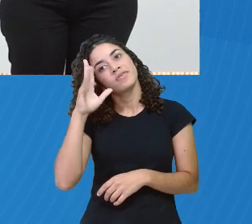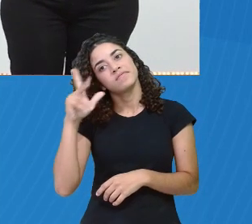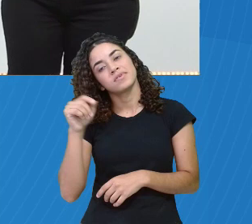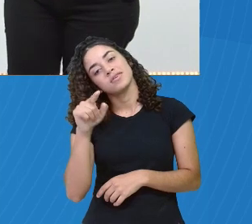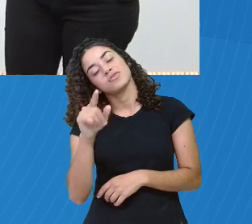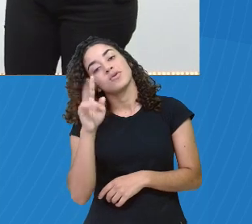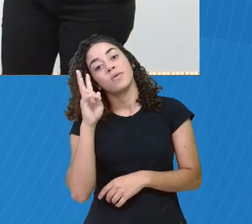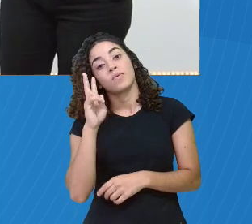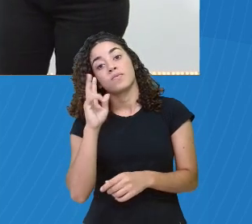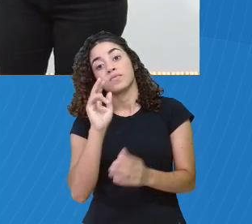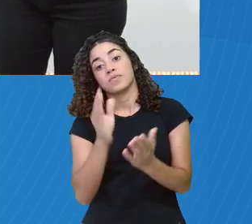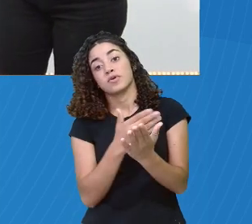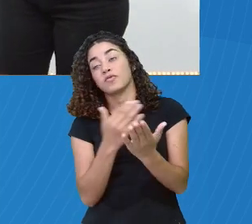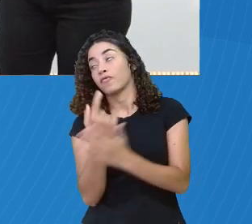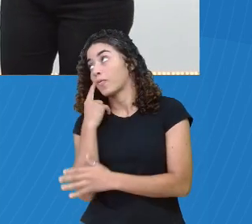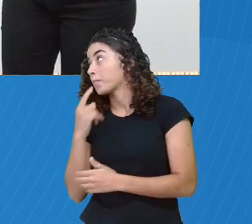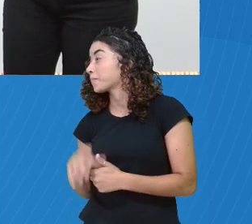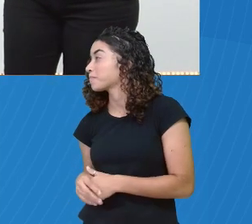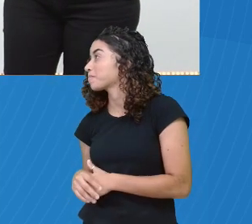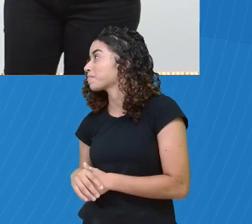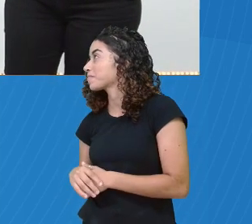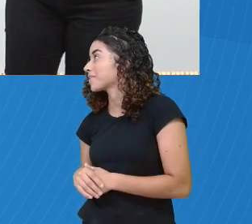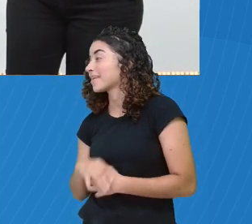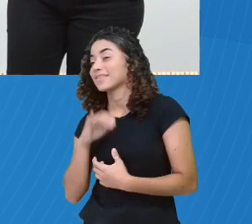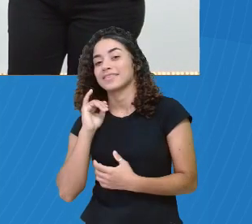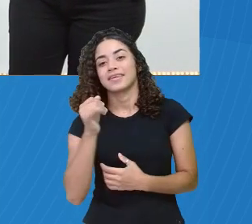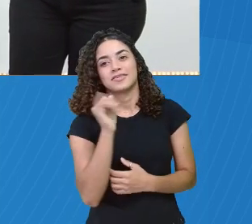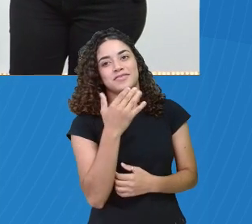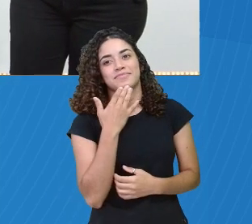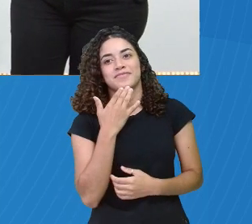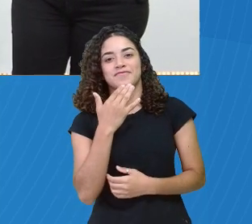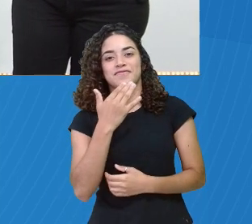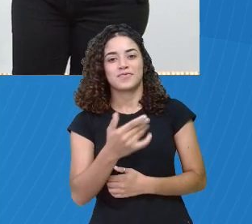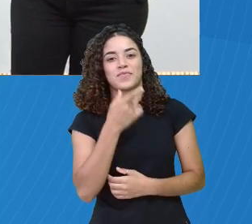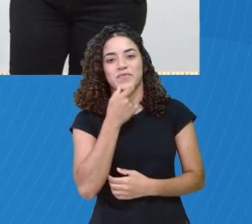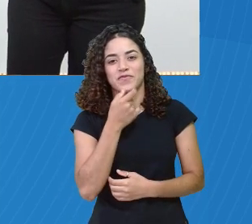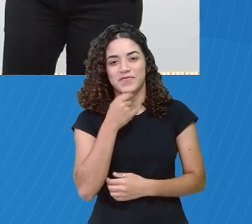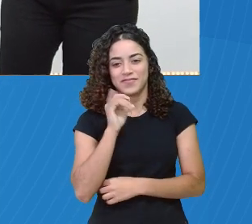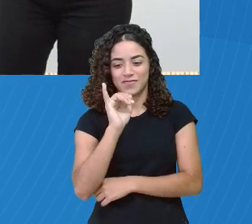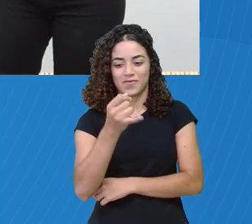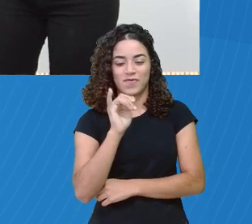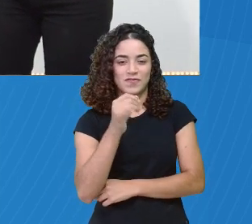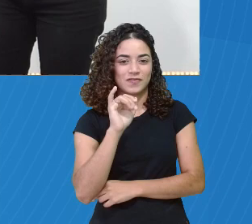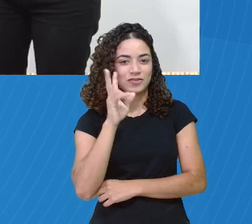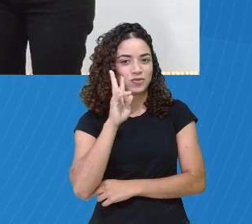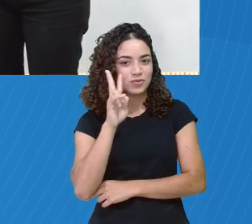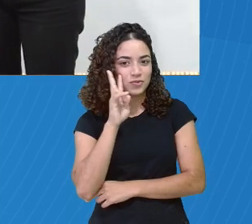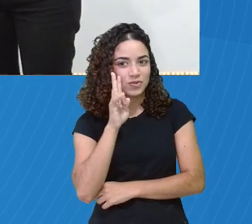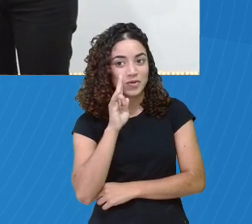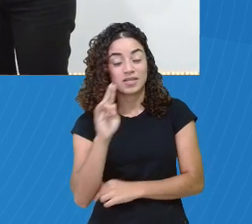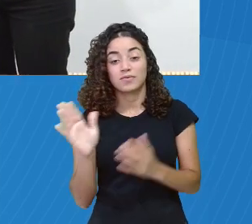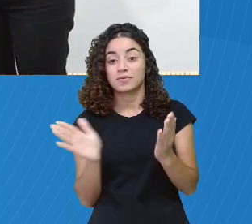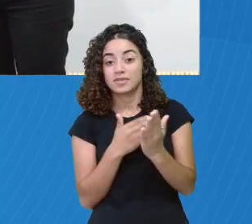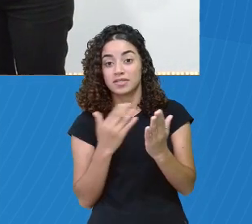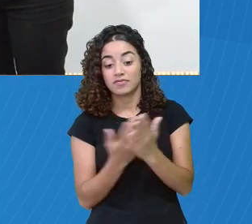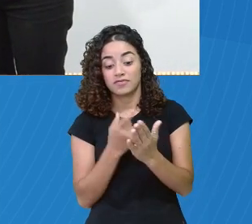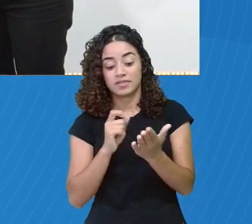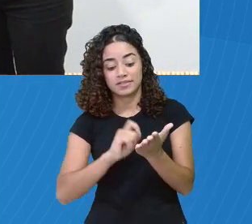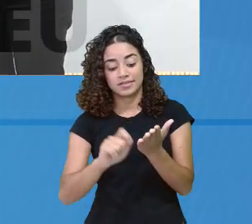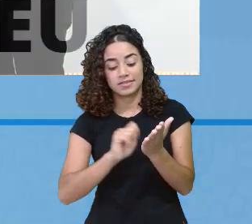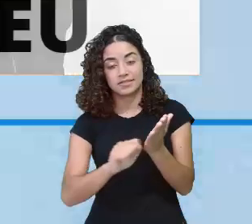aí, olha. As Narrativas Preferidas de um Contador de História. Esse livro foi escrito